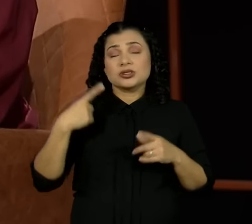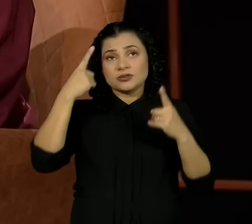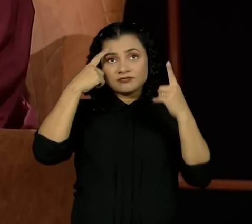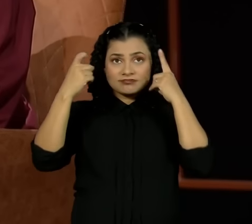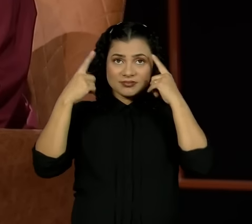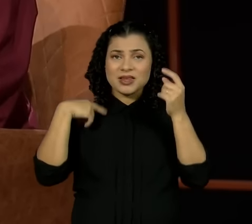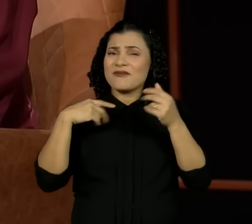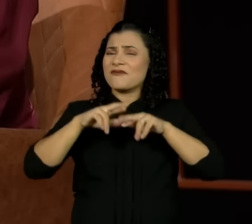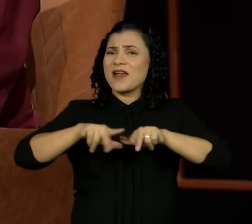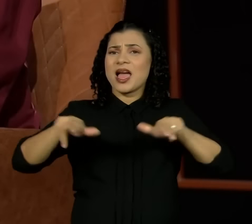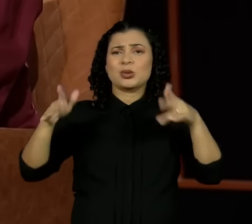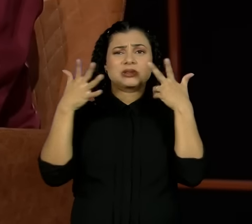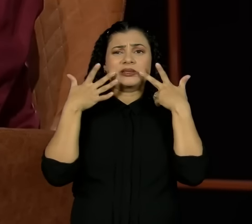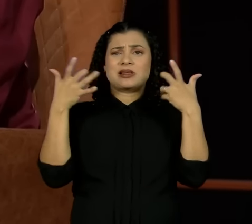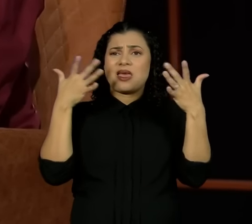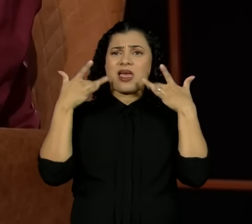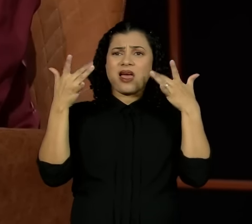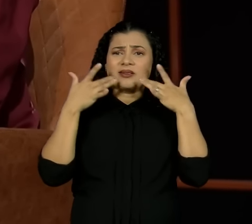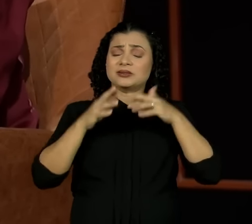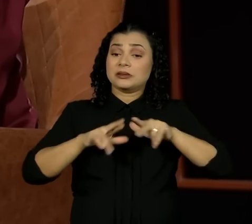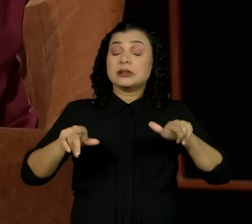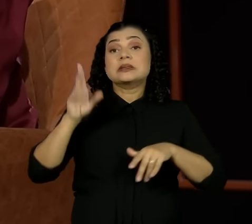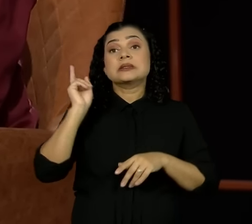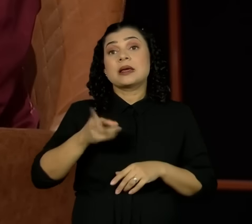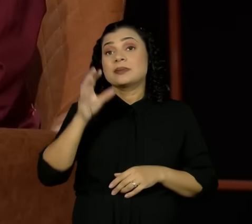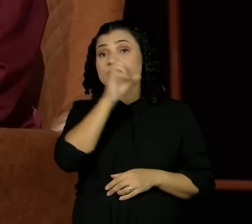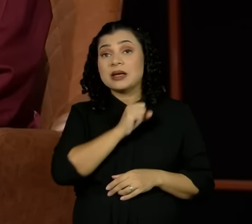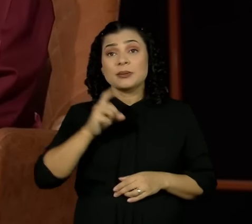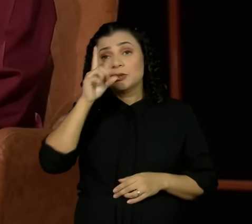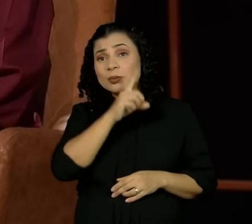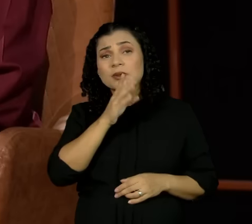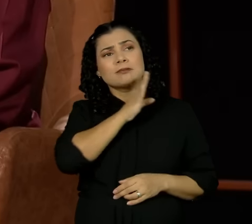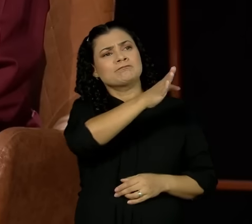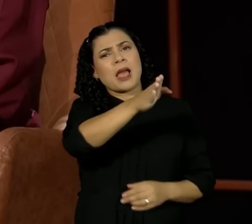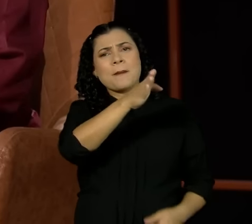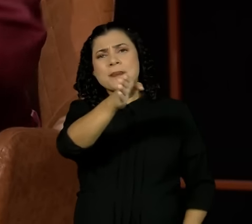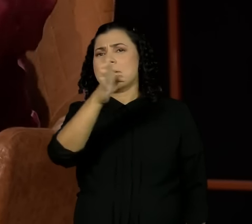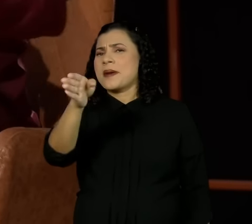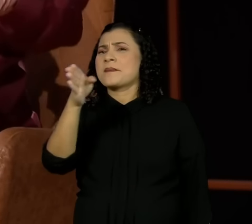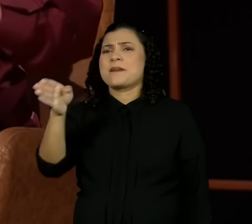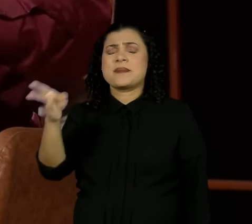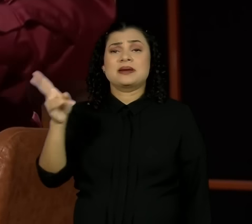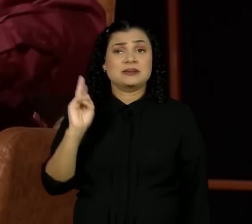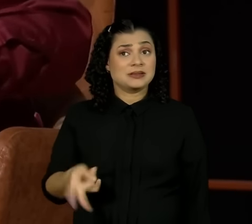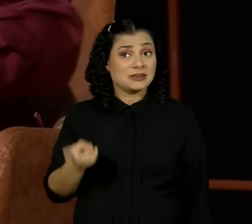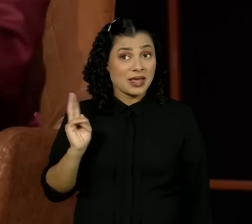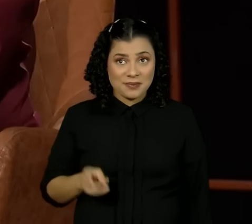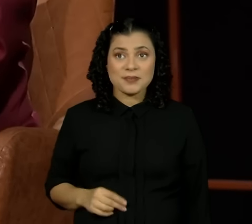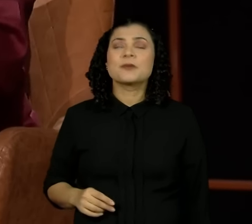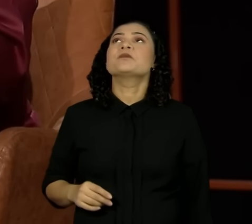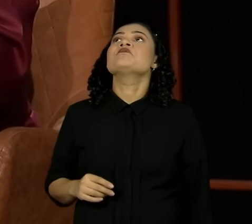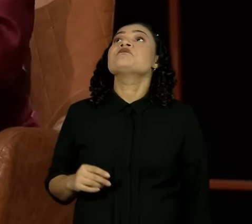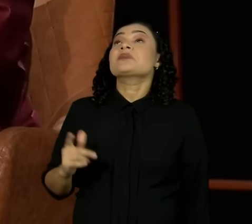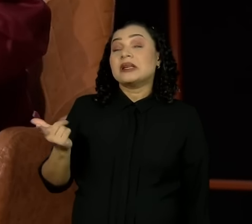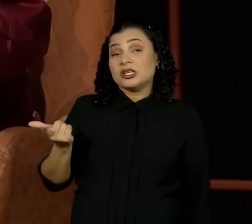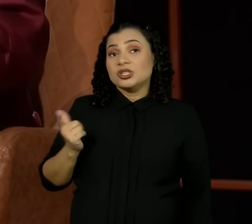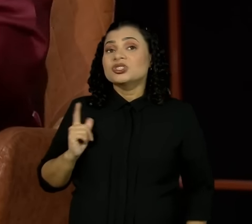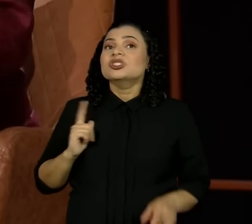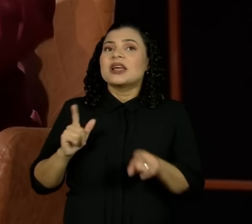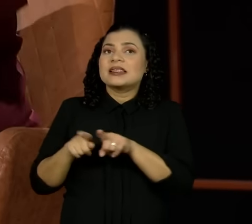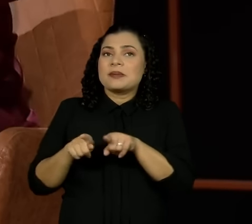Martins Pena, e todo fim de semana a gente ia para algum lugar. E montava lá, tinha os caldeirinhas